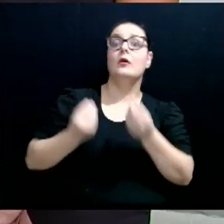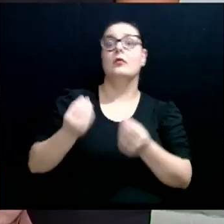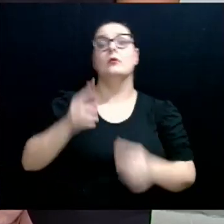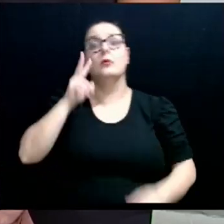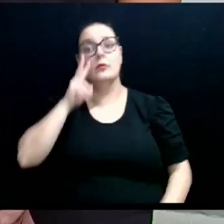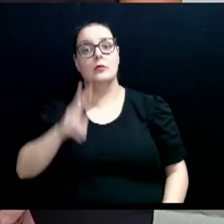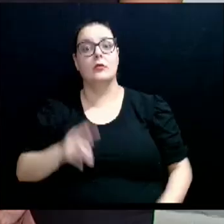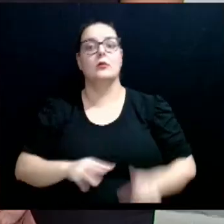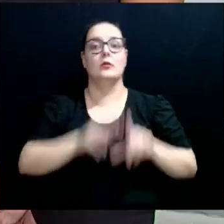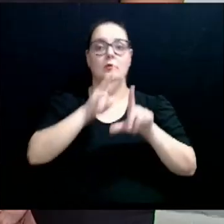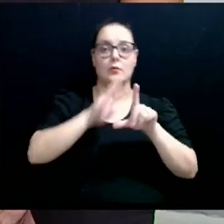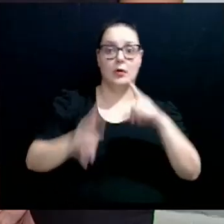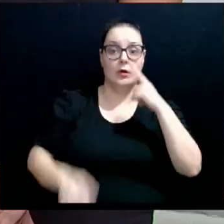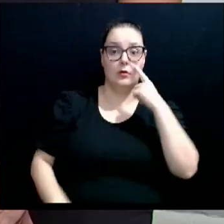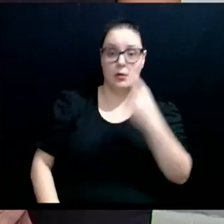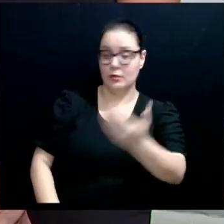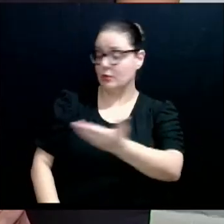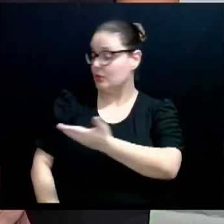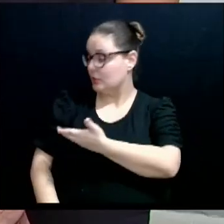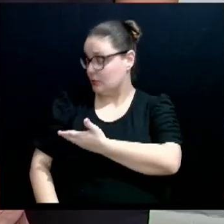site